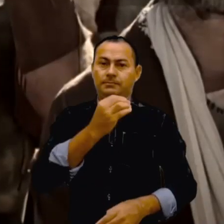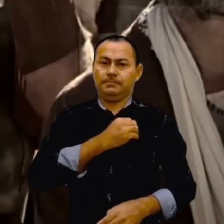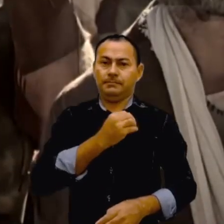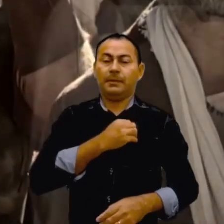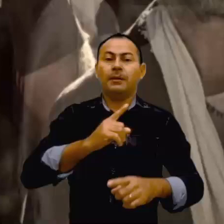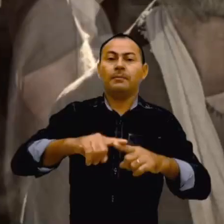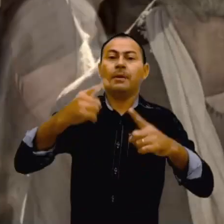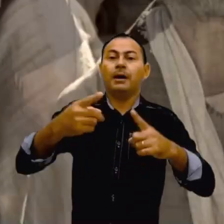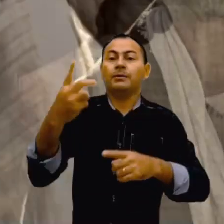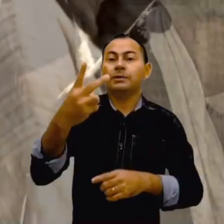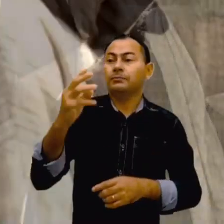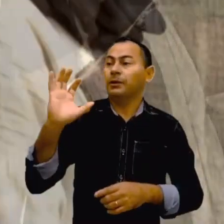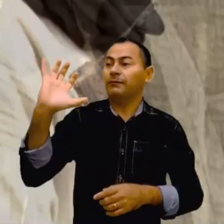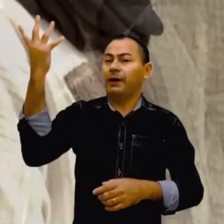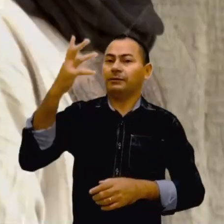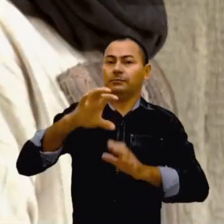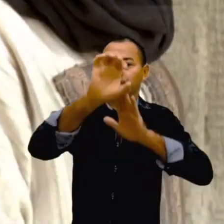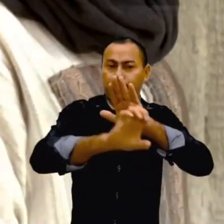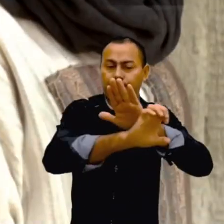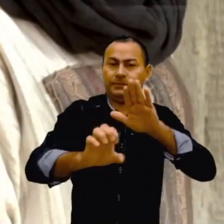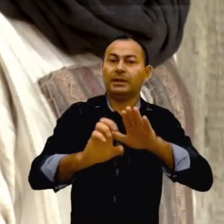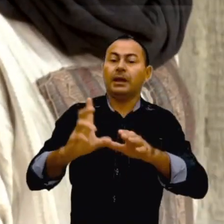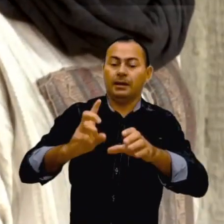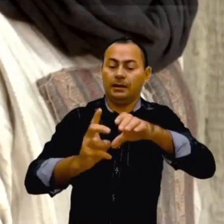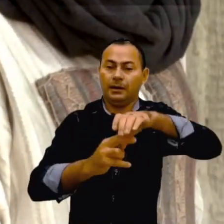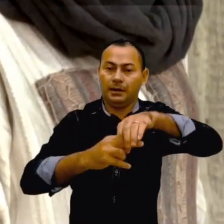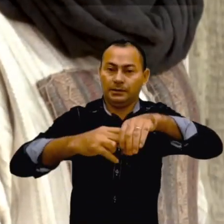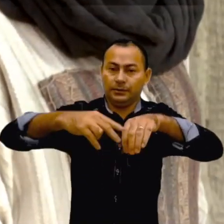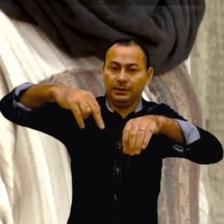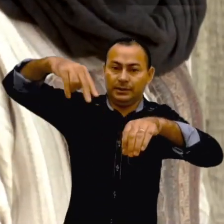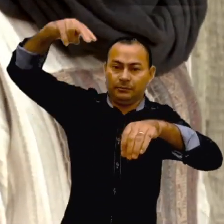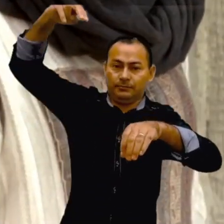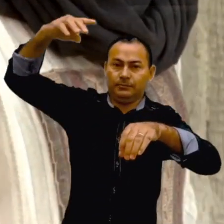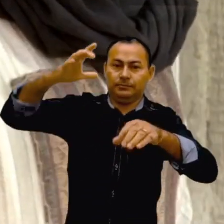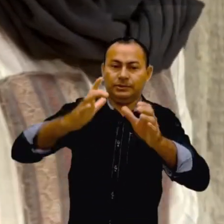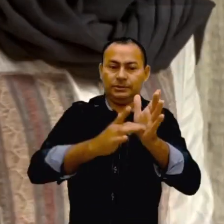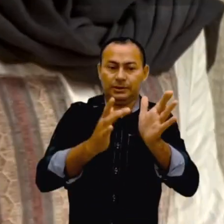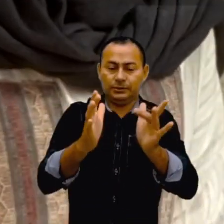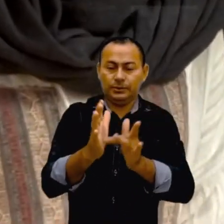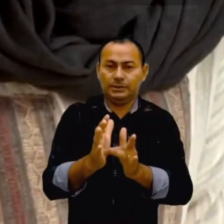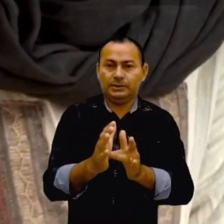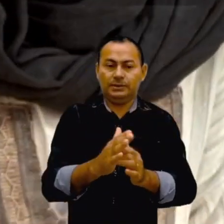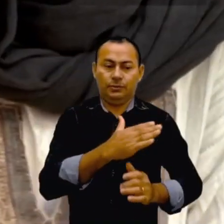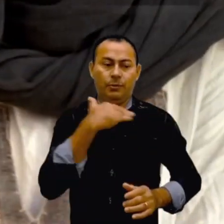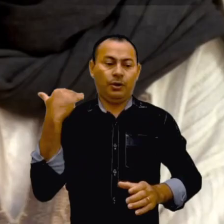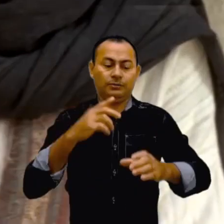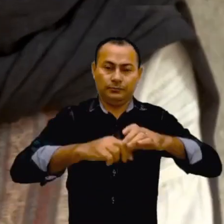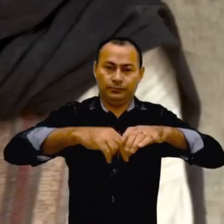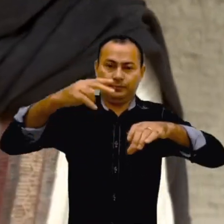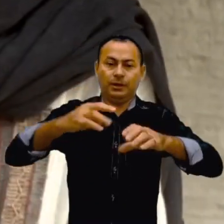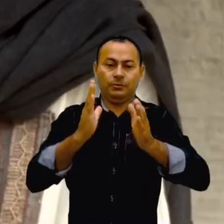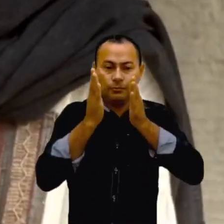pecados. Mas o segundo fato do Evangelho, a ressurreição de Jesus Cristo dentre os mortos,